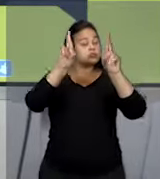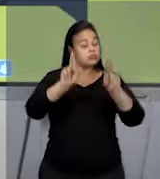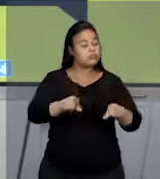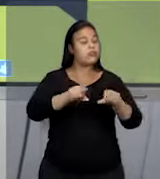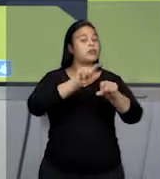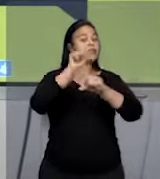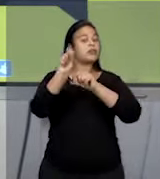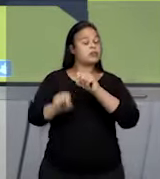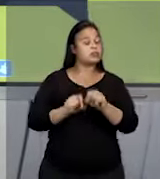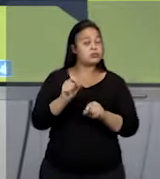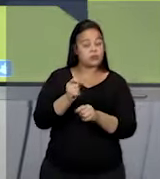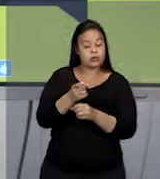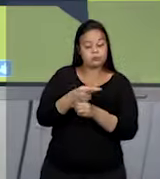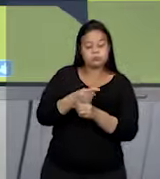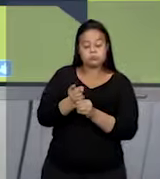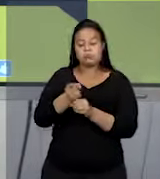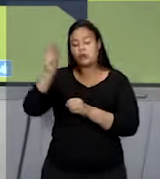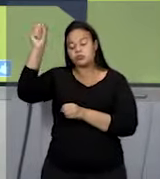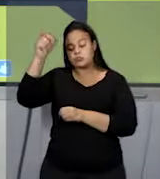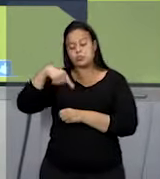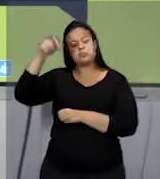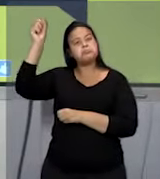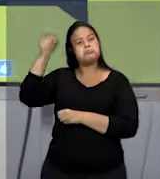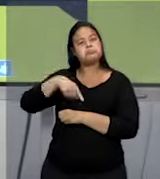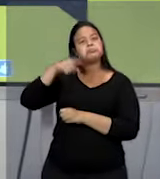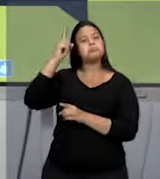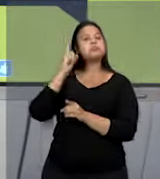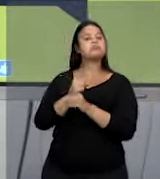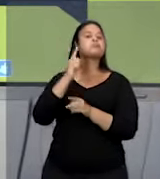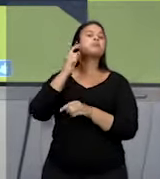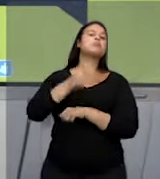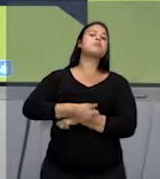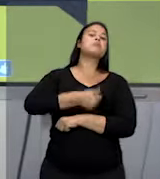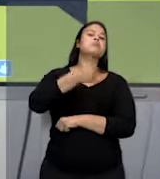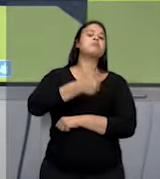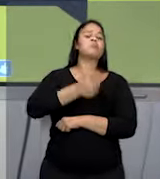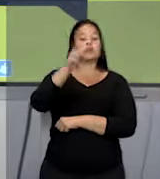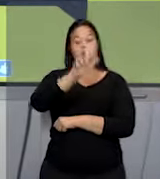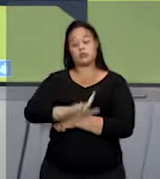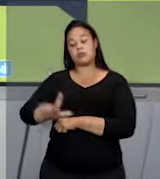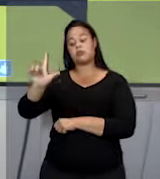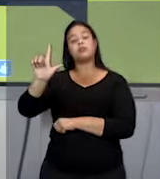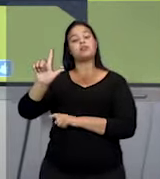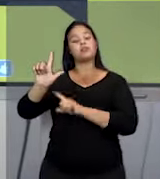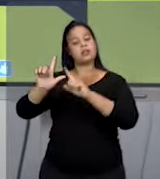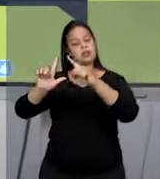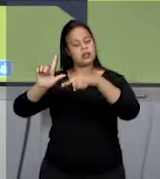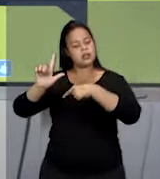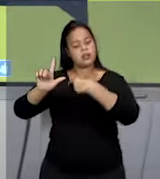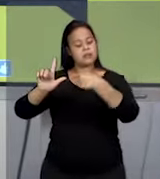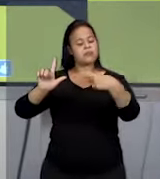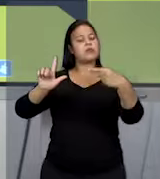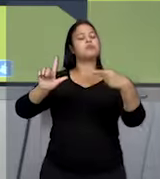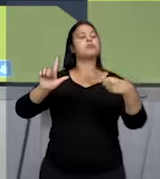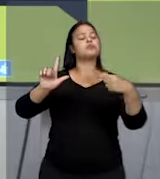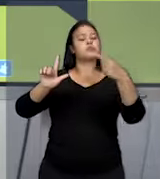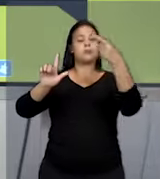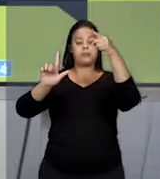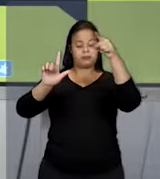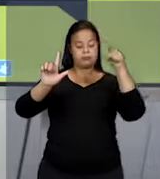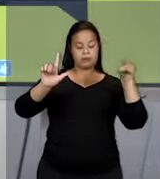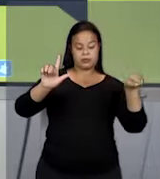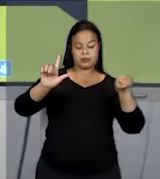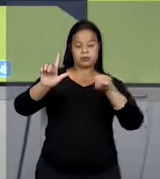da orientação pelo sol, onde a gente vai encontrar primeiro o leste e a partir dele encontrar os